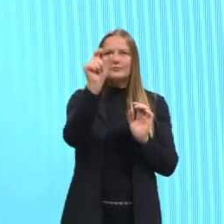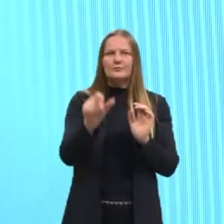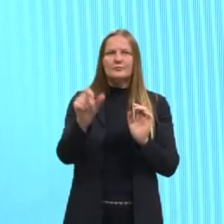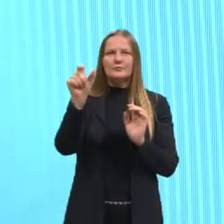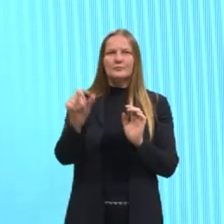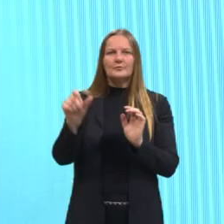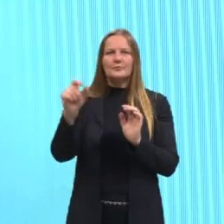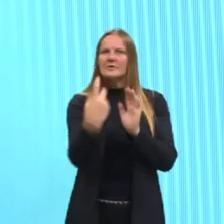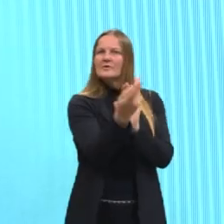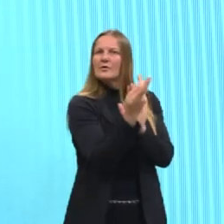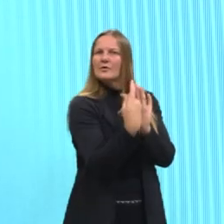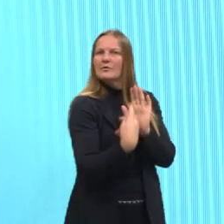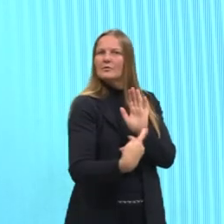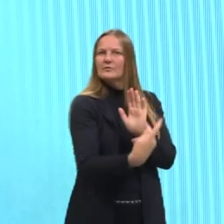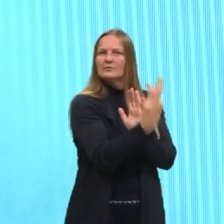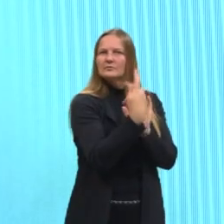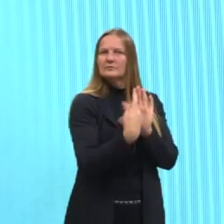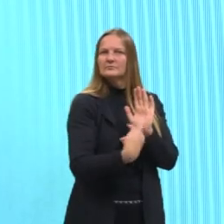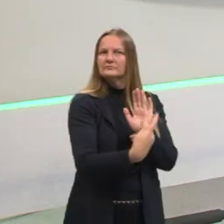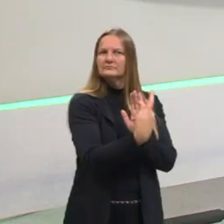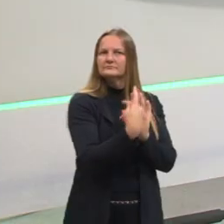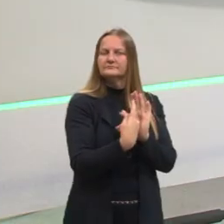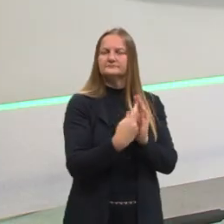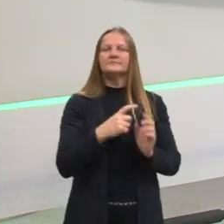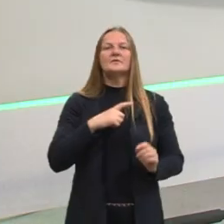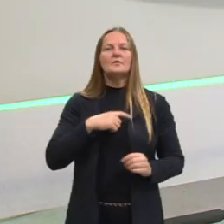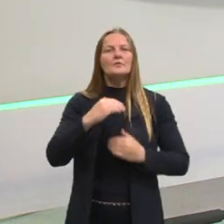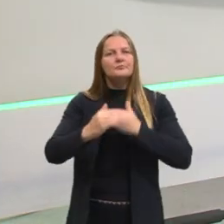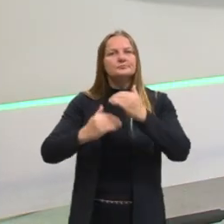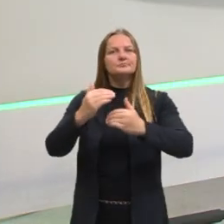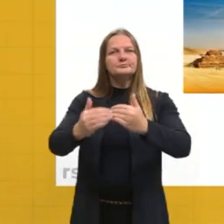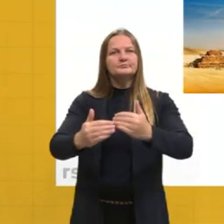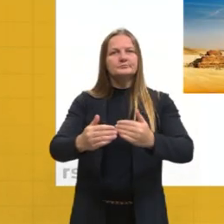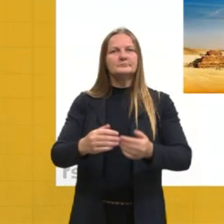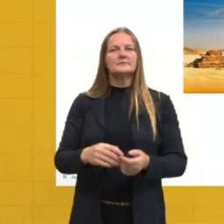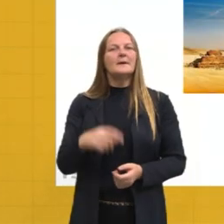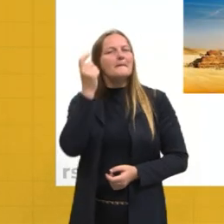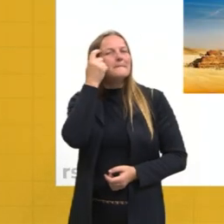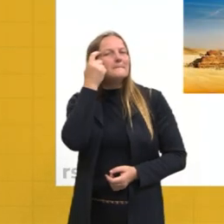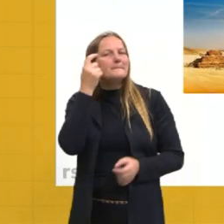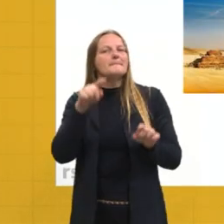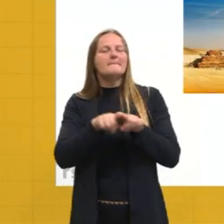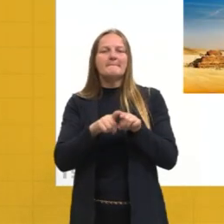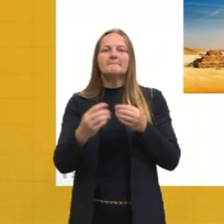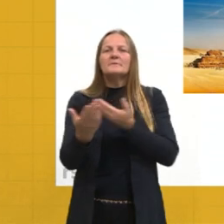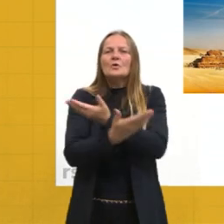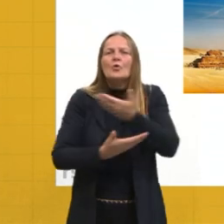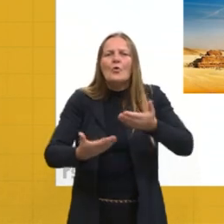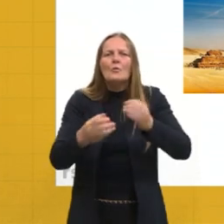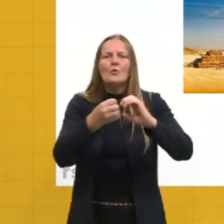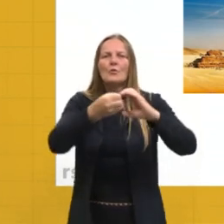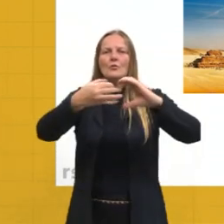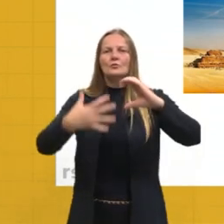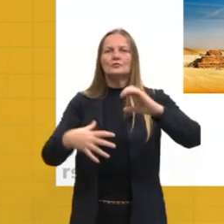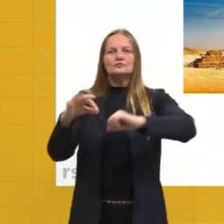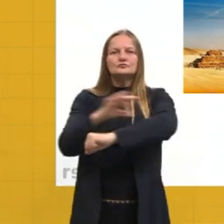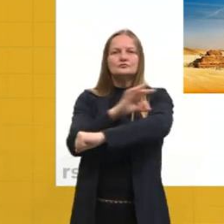desenhos ali Oi então passando aqui para gente pensar um pouco nessas características